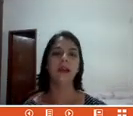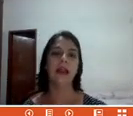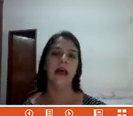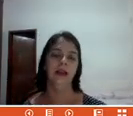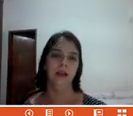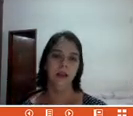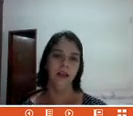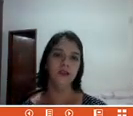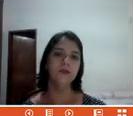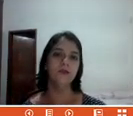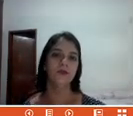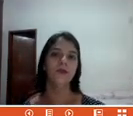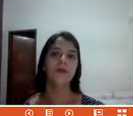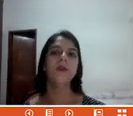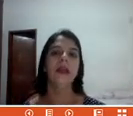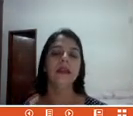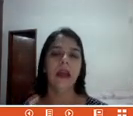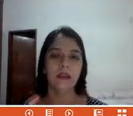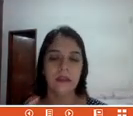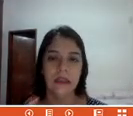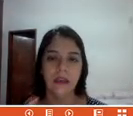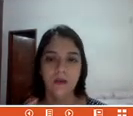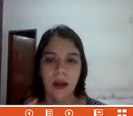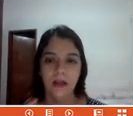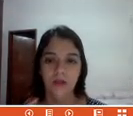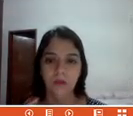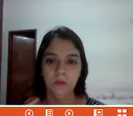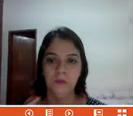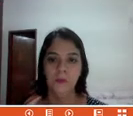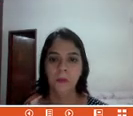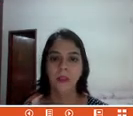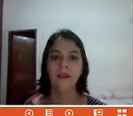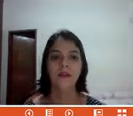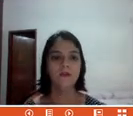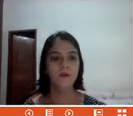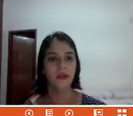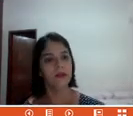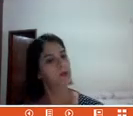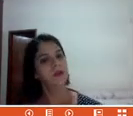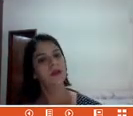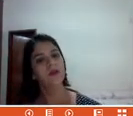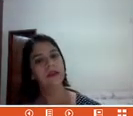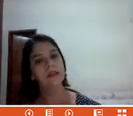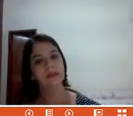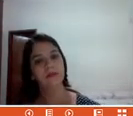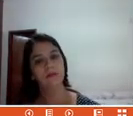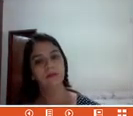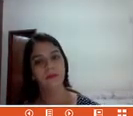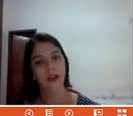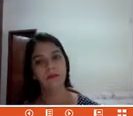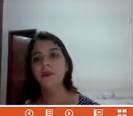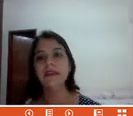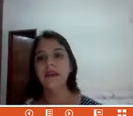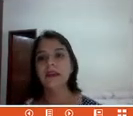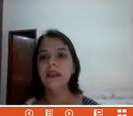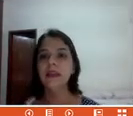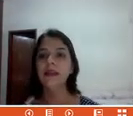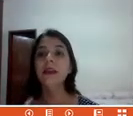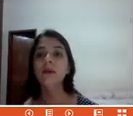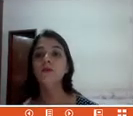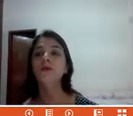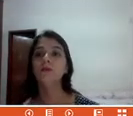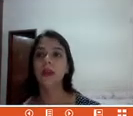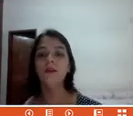queria falar e de o surdo compreender a nossa linguagem. Então, com isso, o que aconteceu? Foi